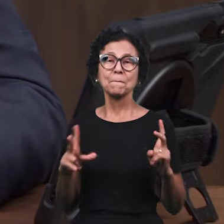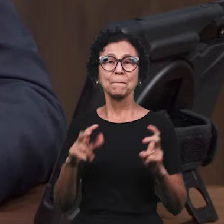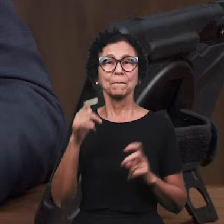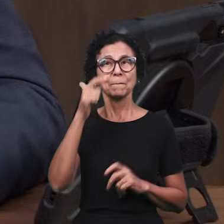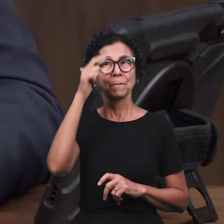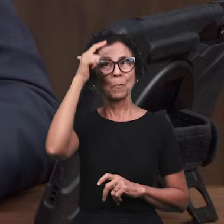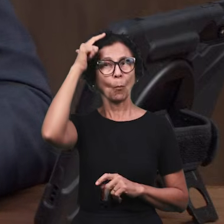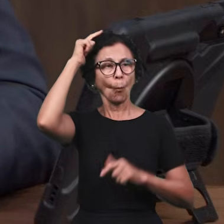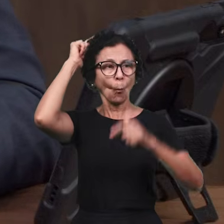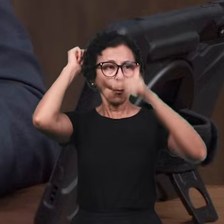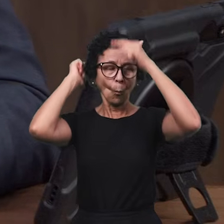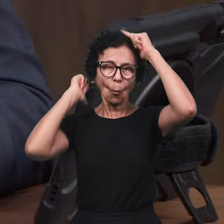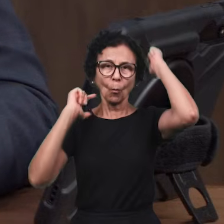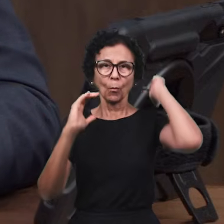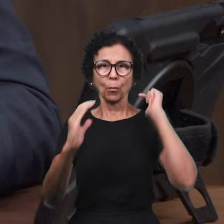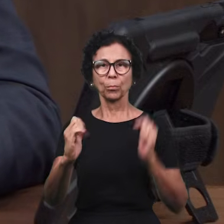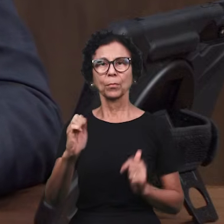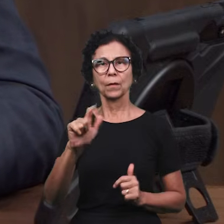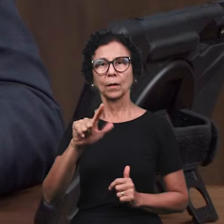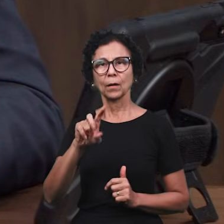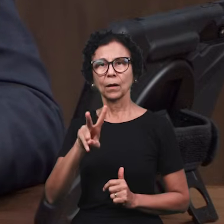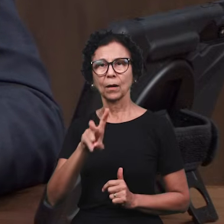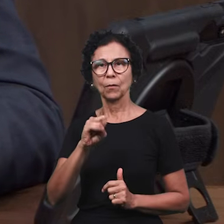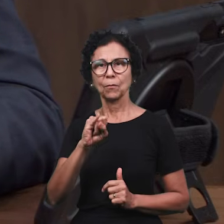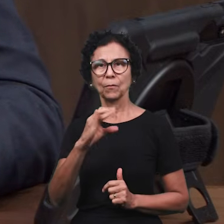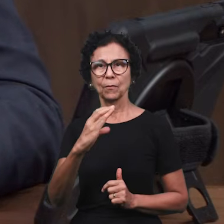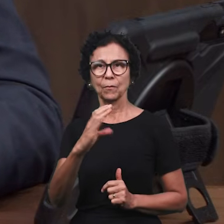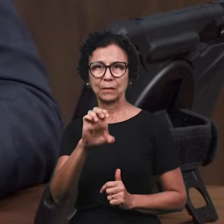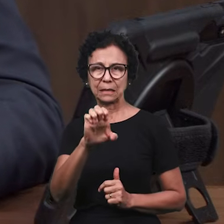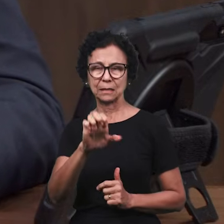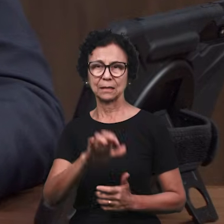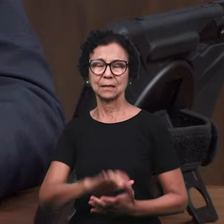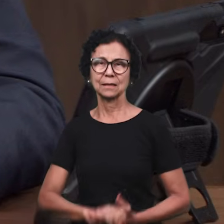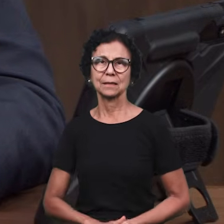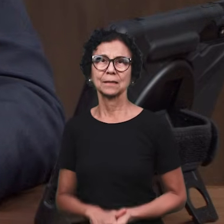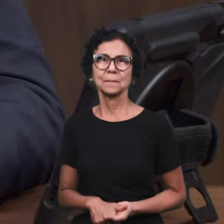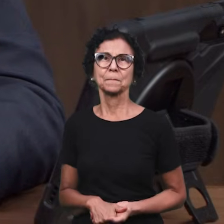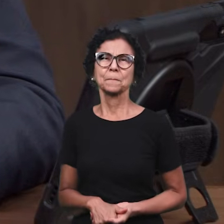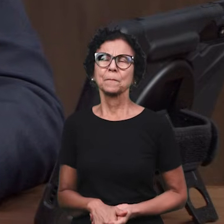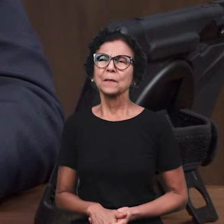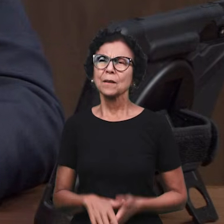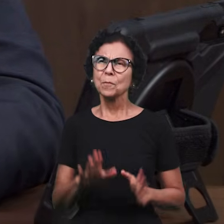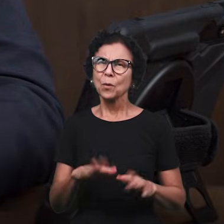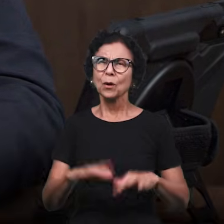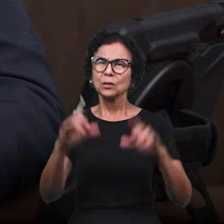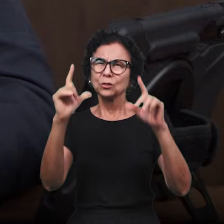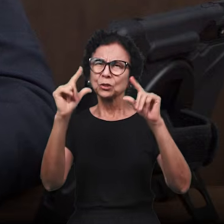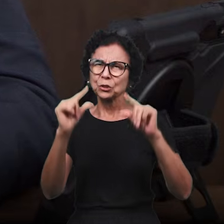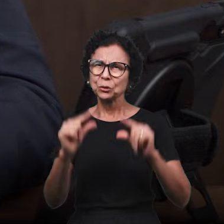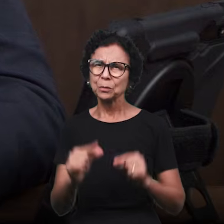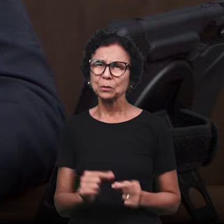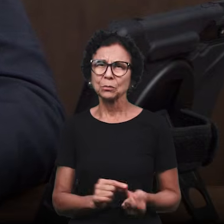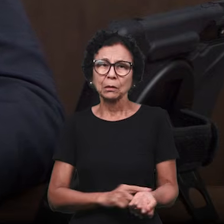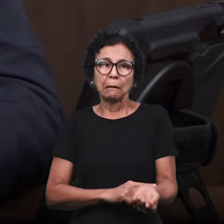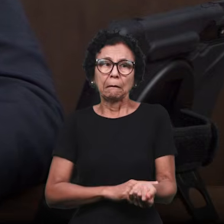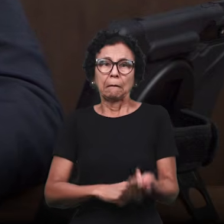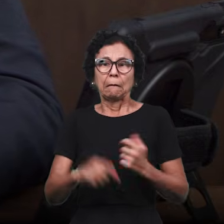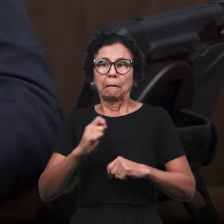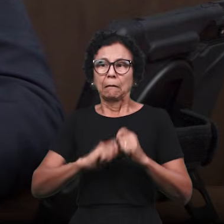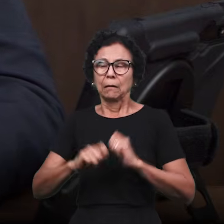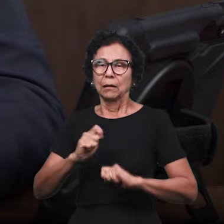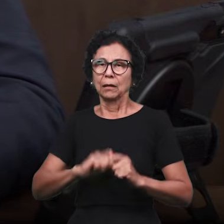calvície, mas sempre tratando daquele pilar: diminuição de estresse, exercício físico, uma